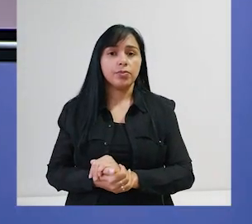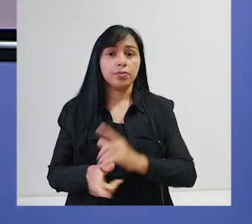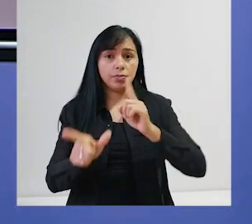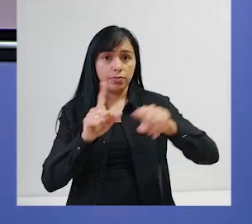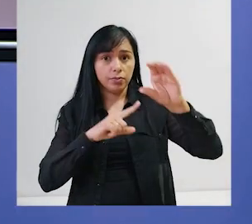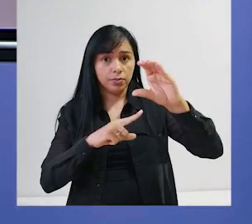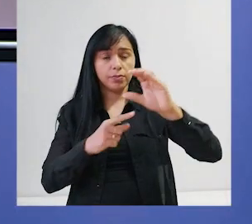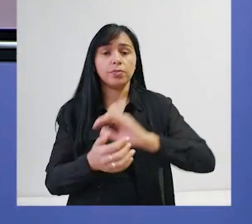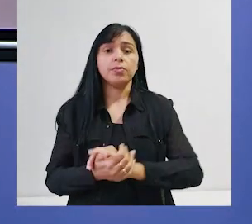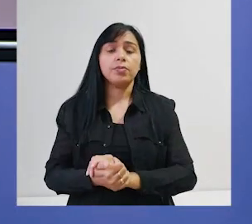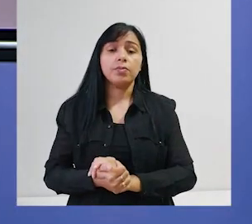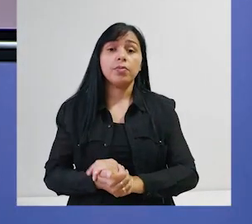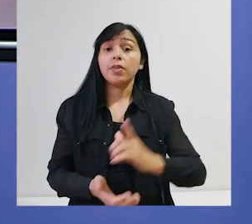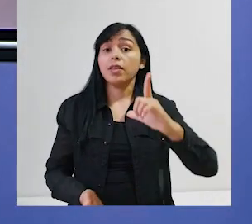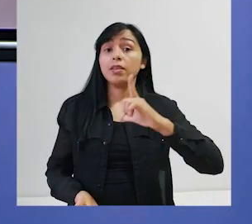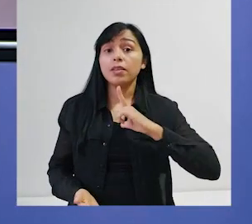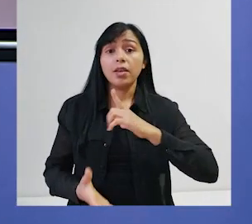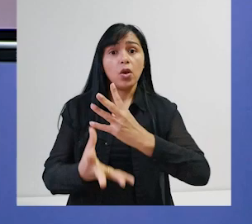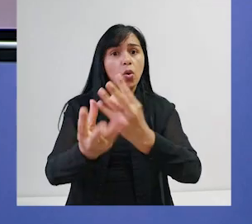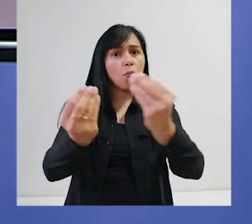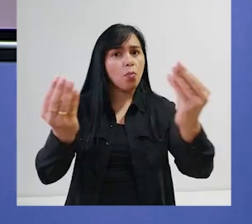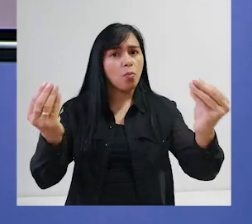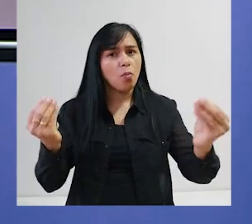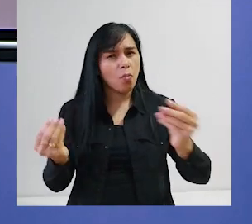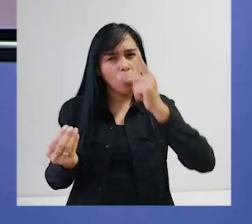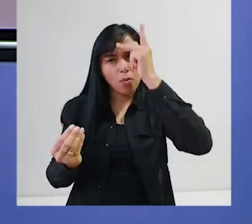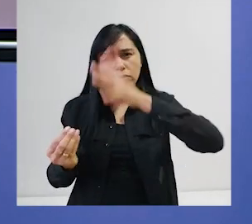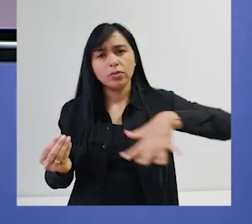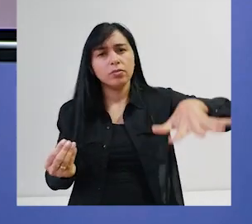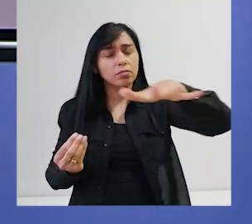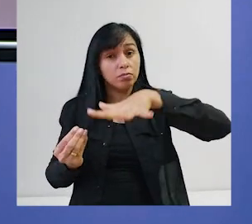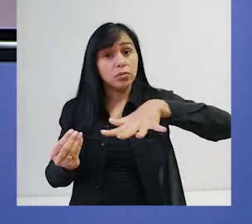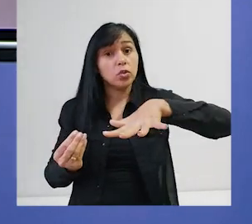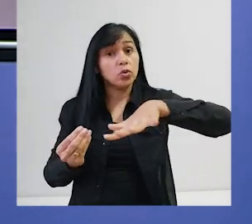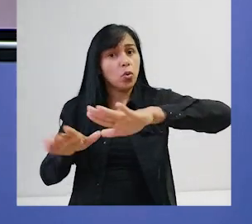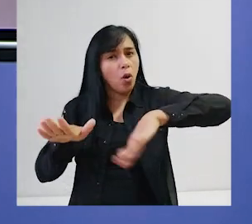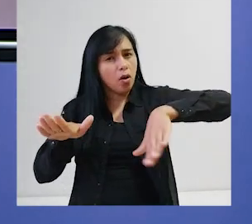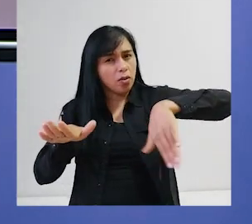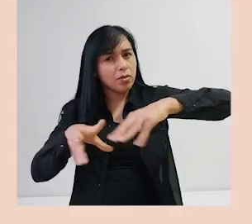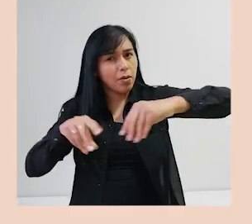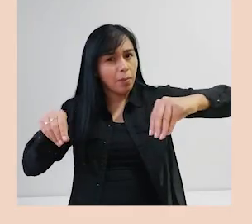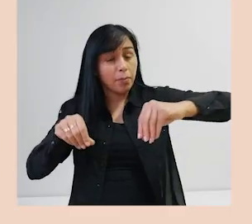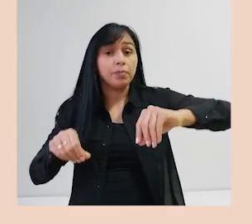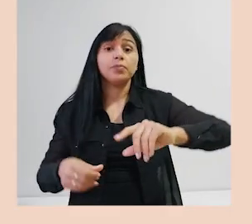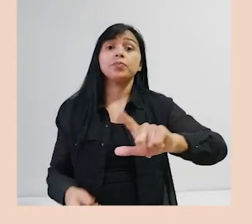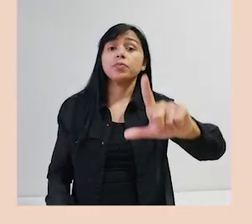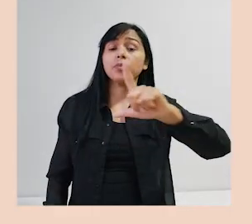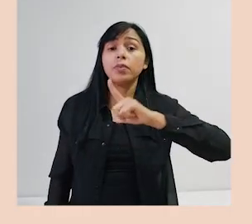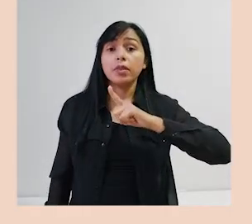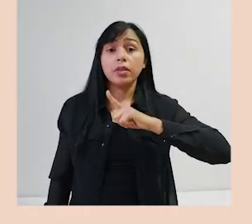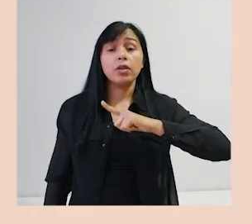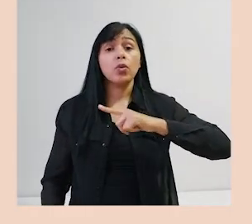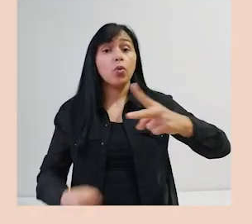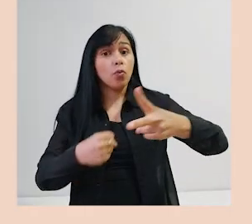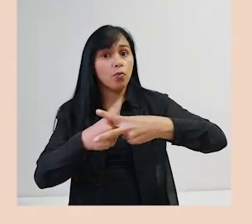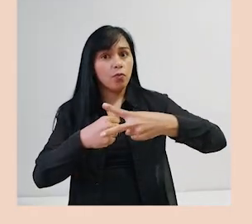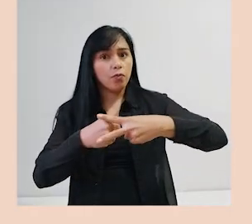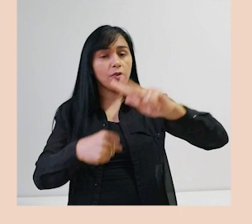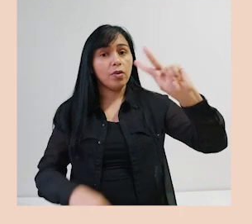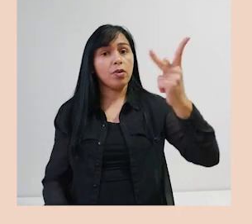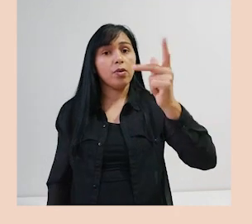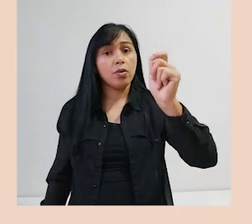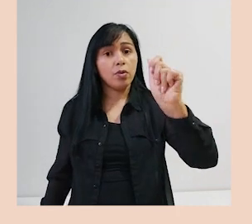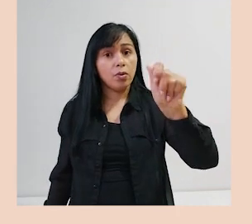há muita gente na praia neste caso temos o verbo haver indicando existência ele